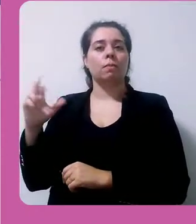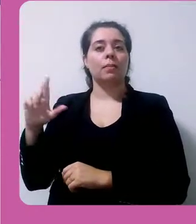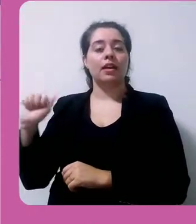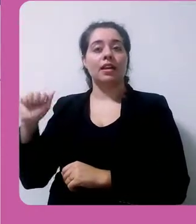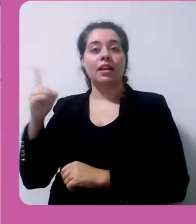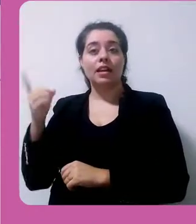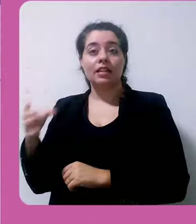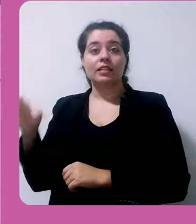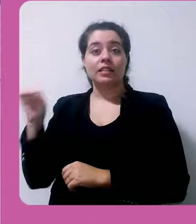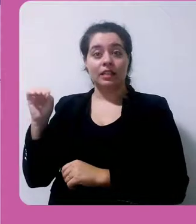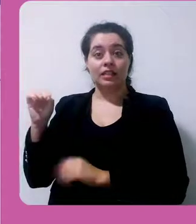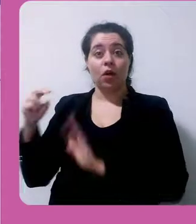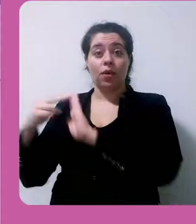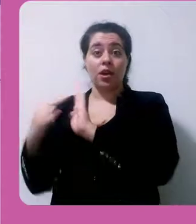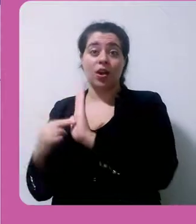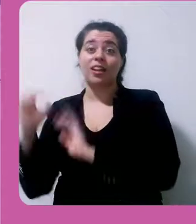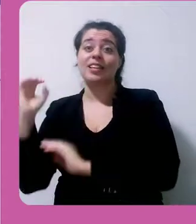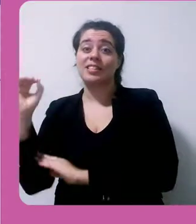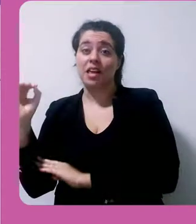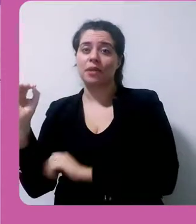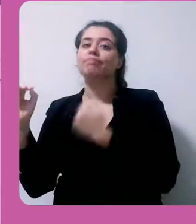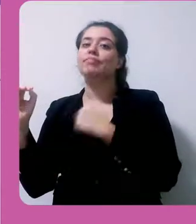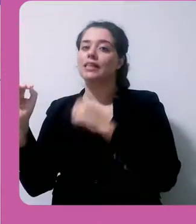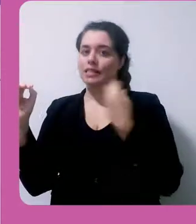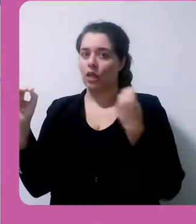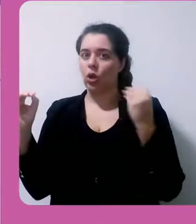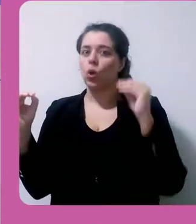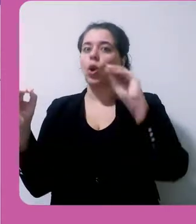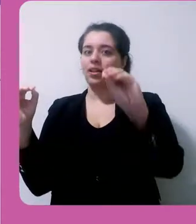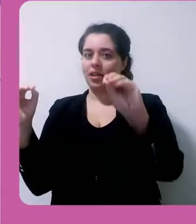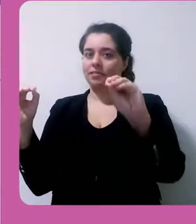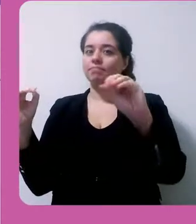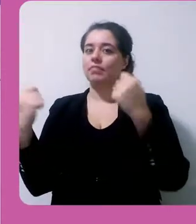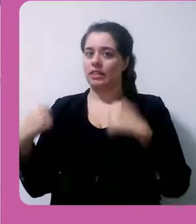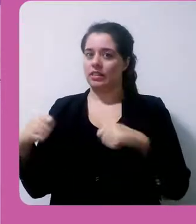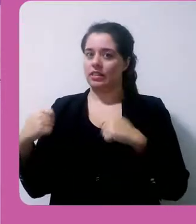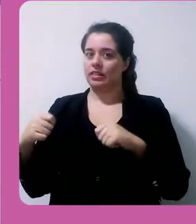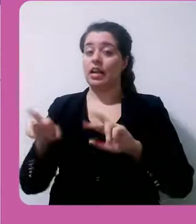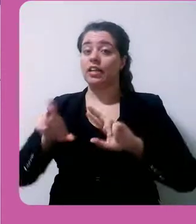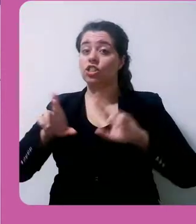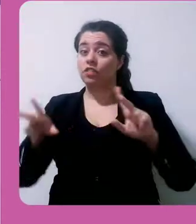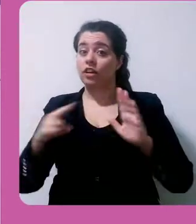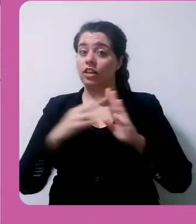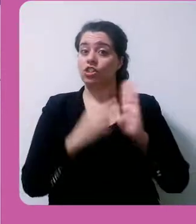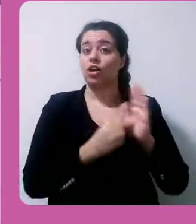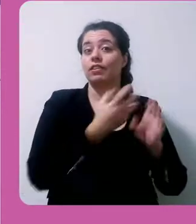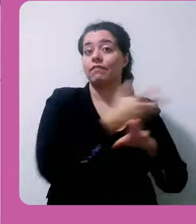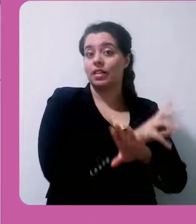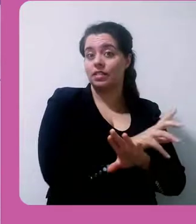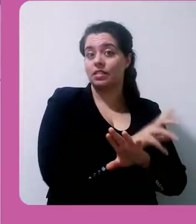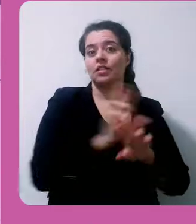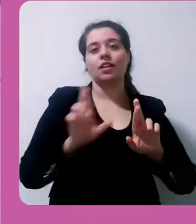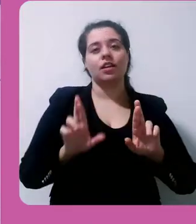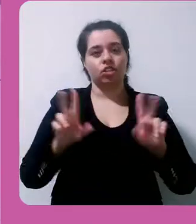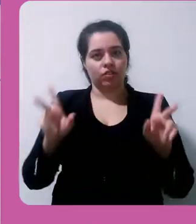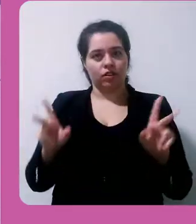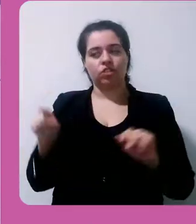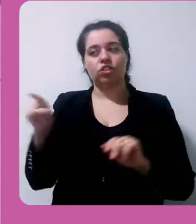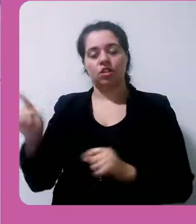vai ficar como se não tivesse feito a recuperação. E você precisa mostrar que ele fez a